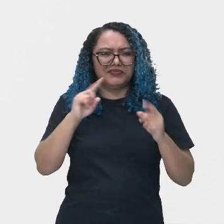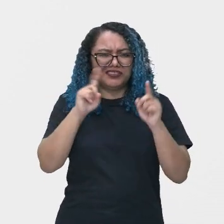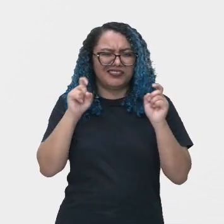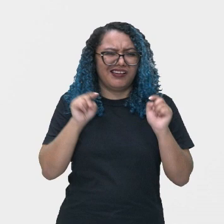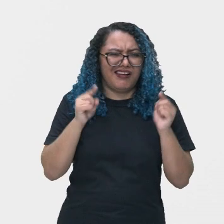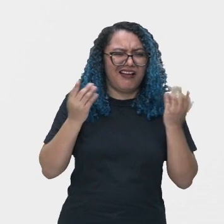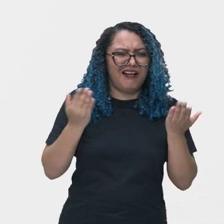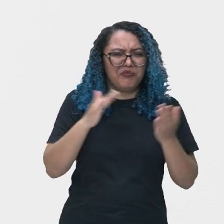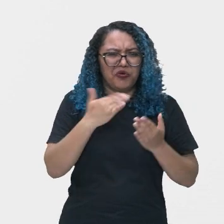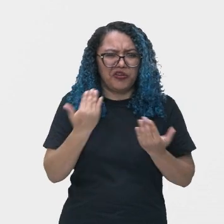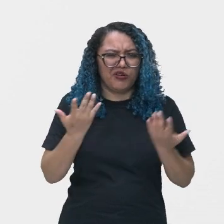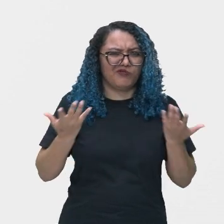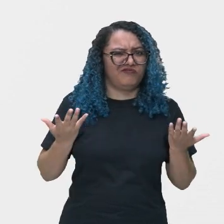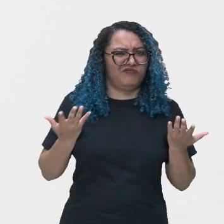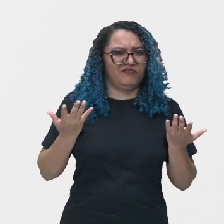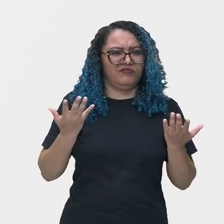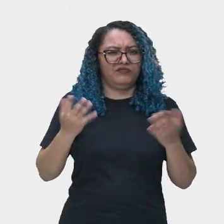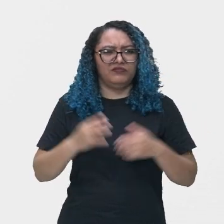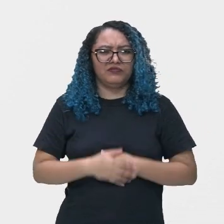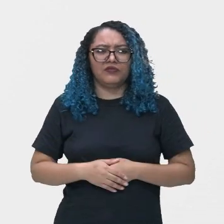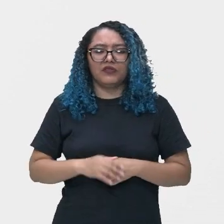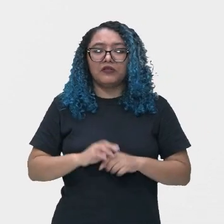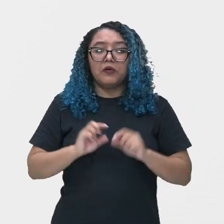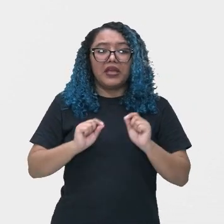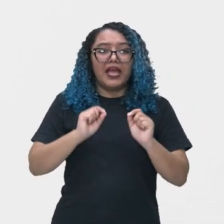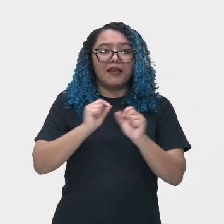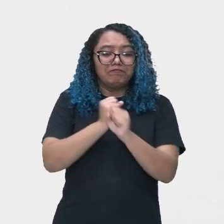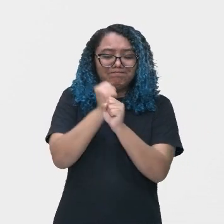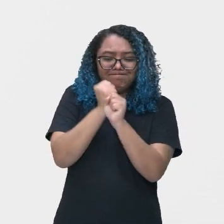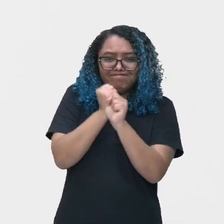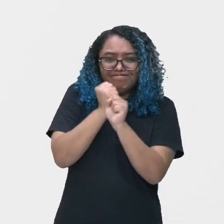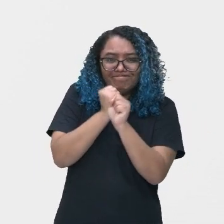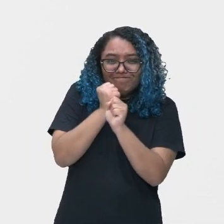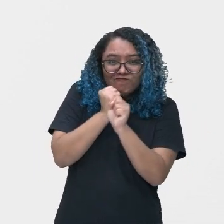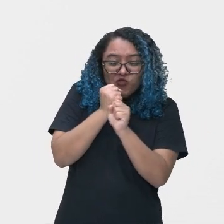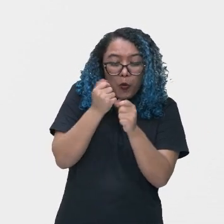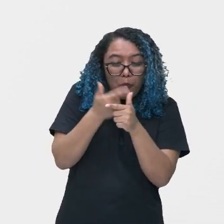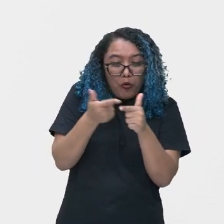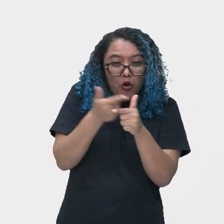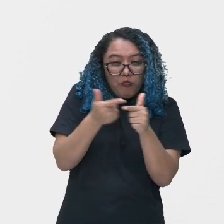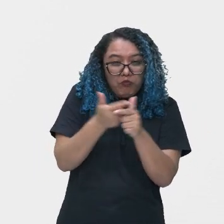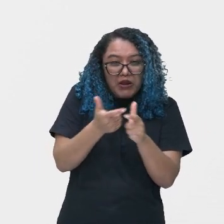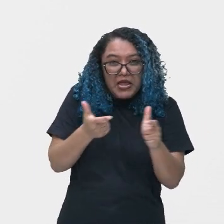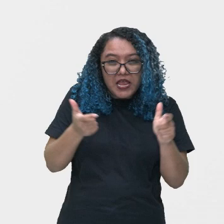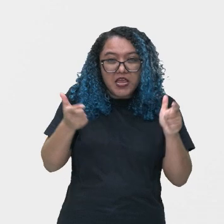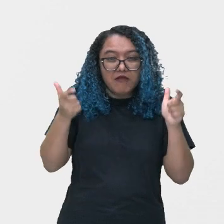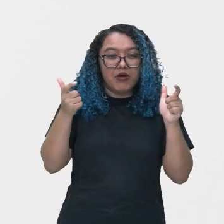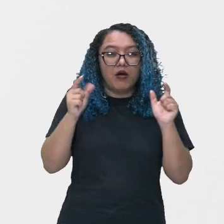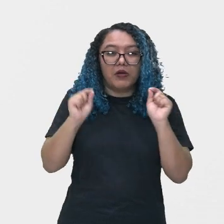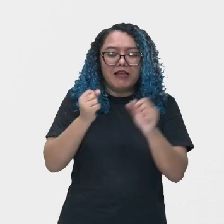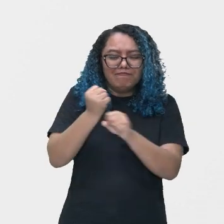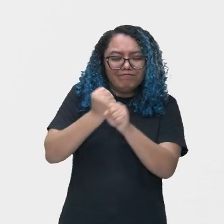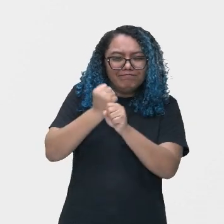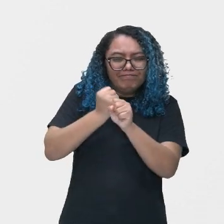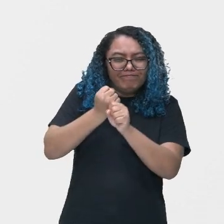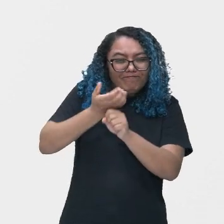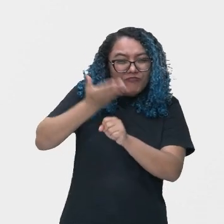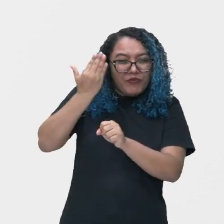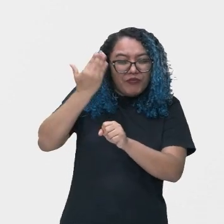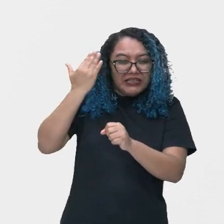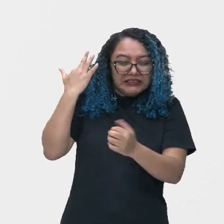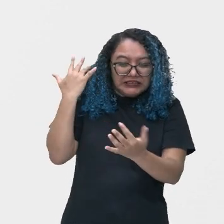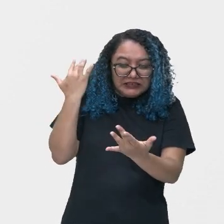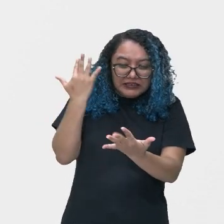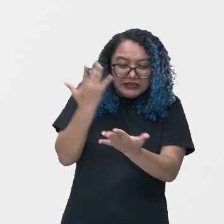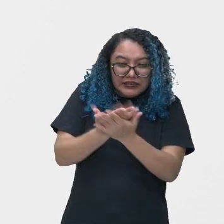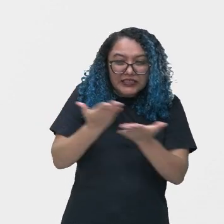Há anos, olha só, o impacto dessa fake news. O impacto dela, há anos. Não parou ainda, não acabou.